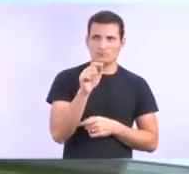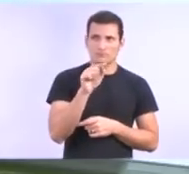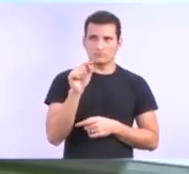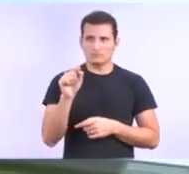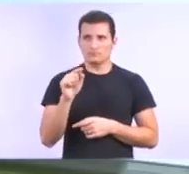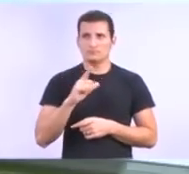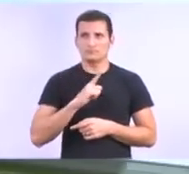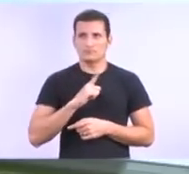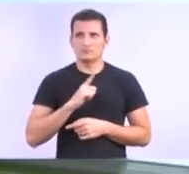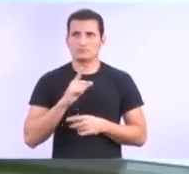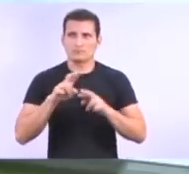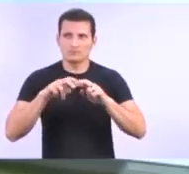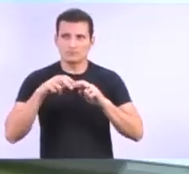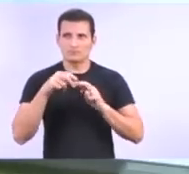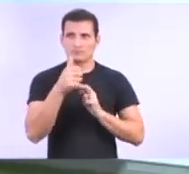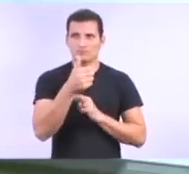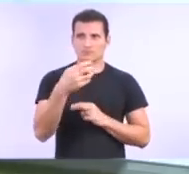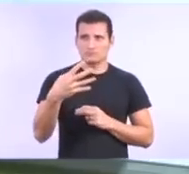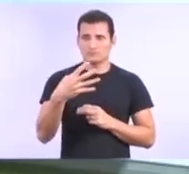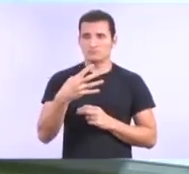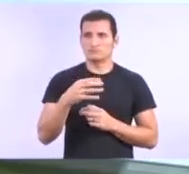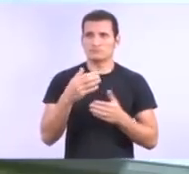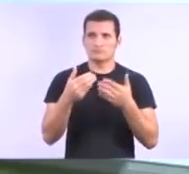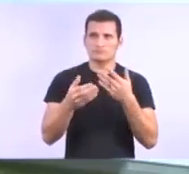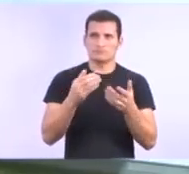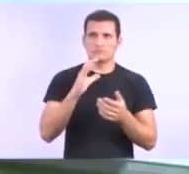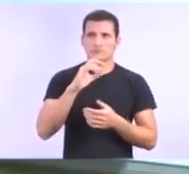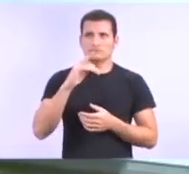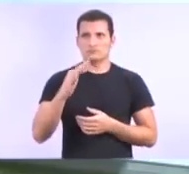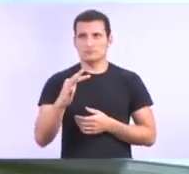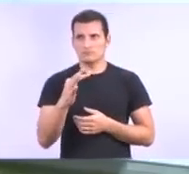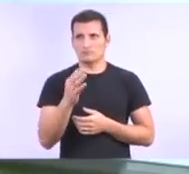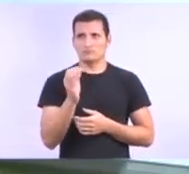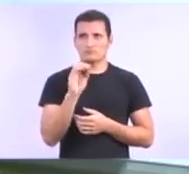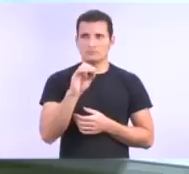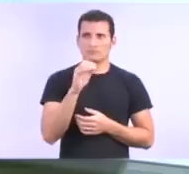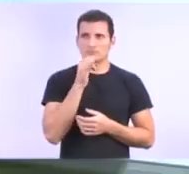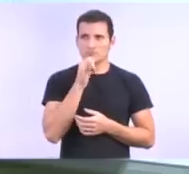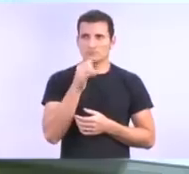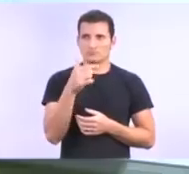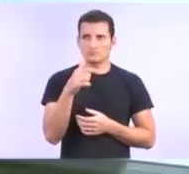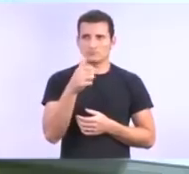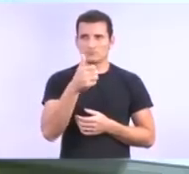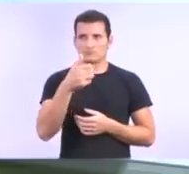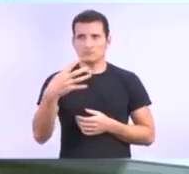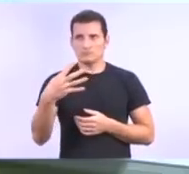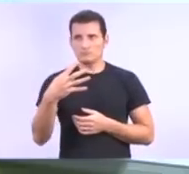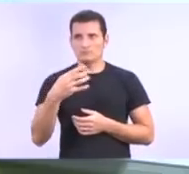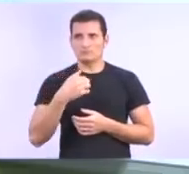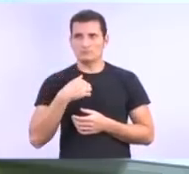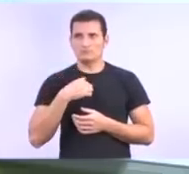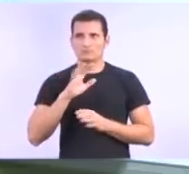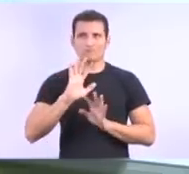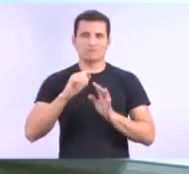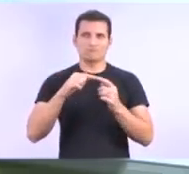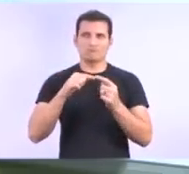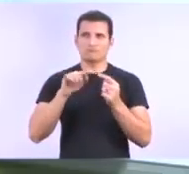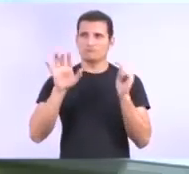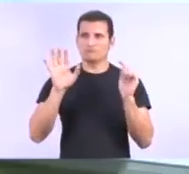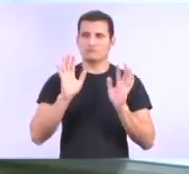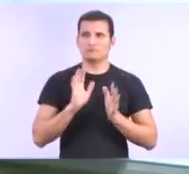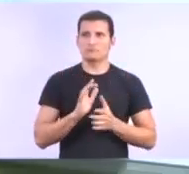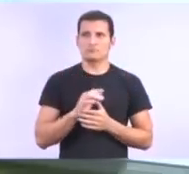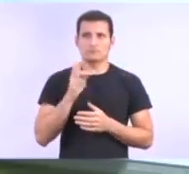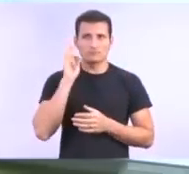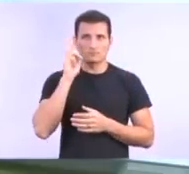14 posições. Então, qualquer CPF que você colocar lá e não tivesse 14 posições, eu vou considerar inválido. Lembrando que